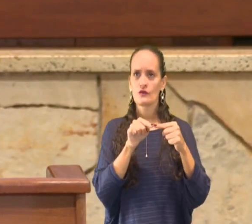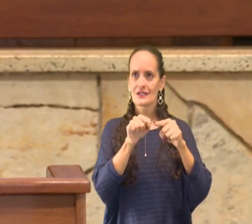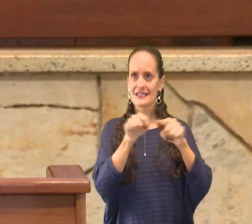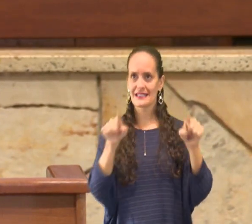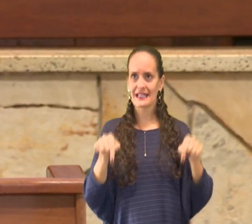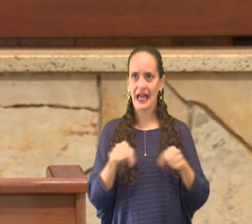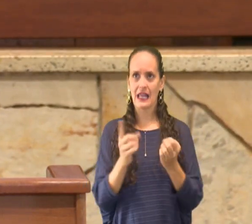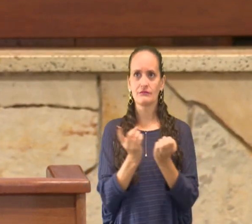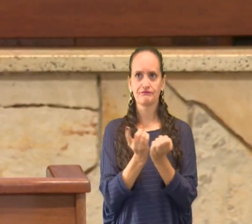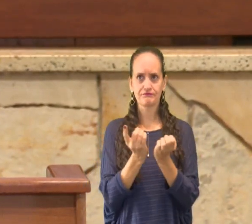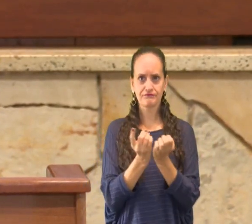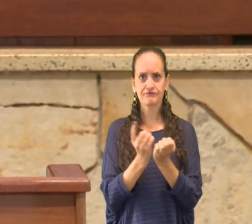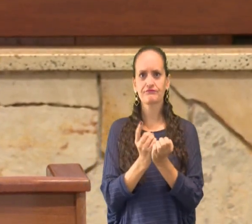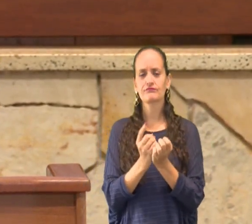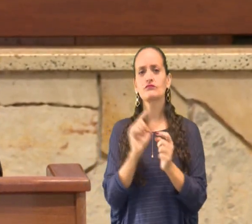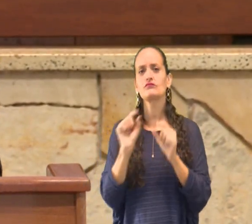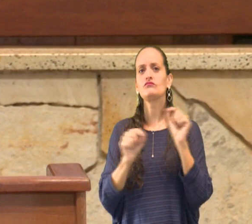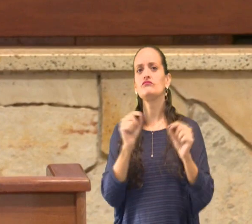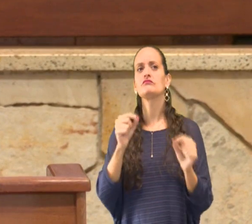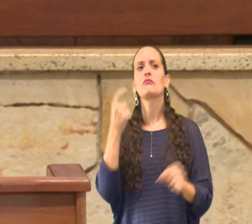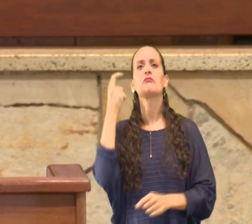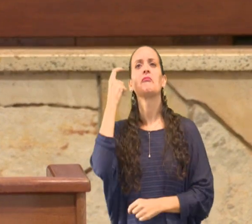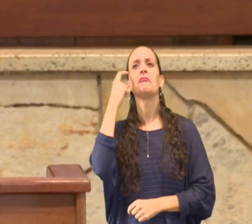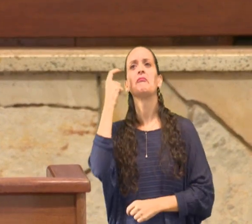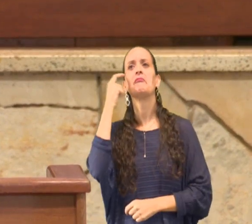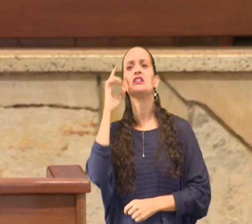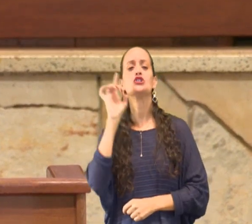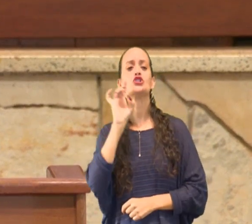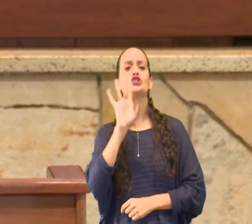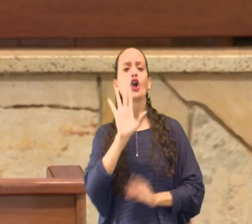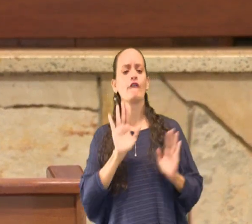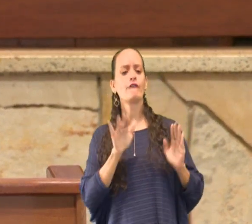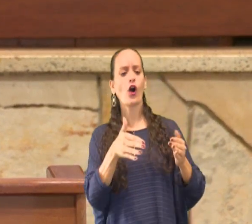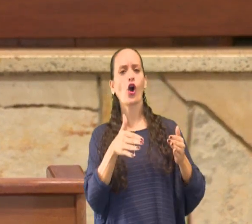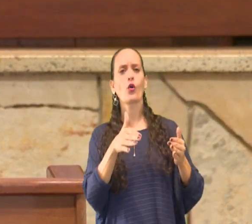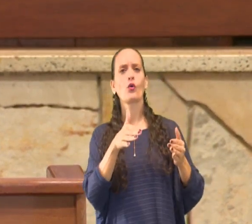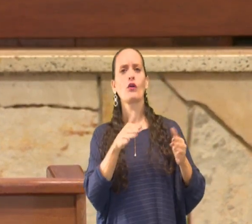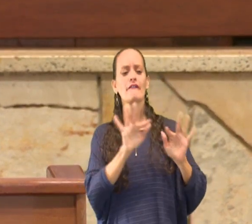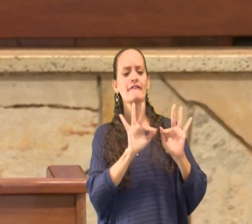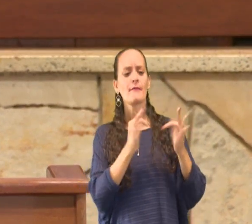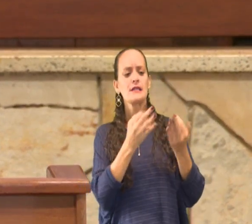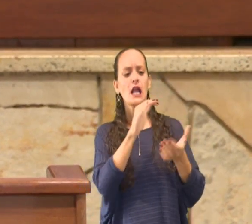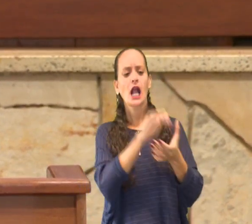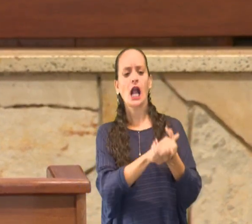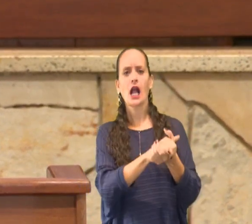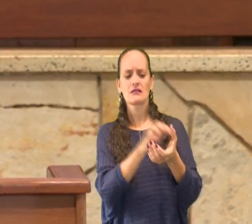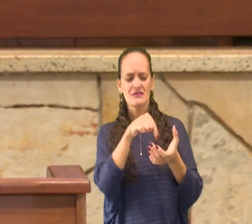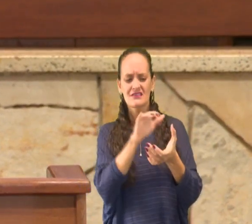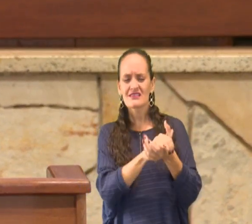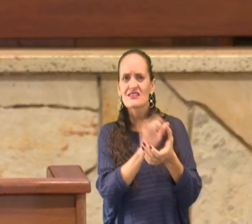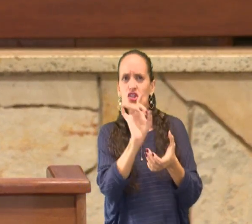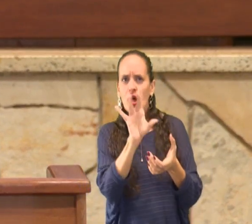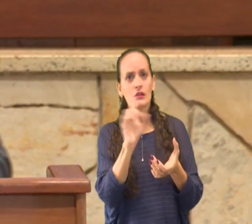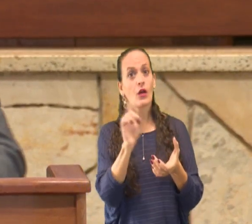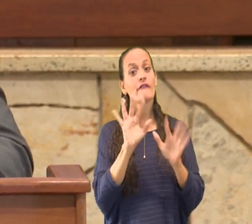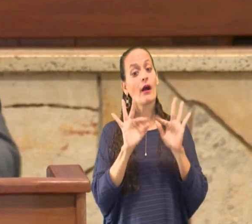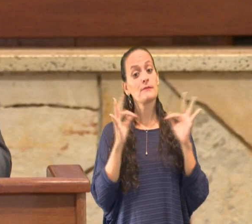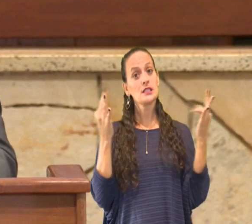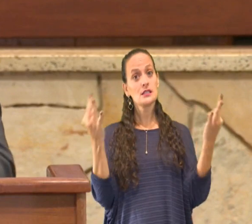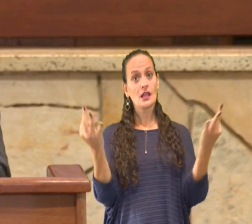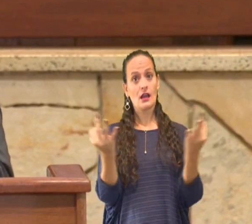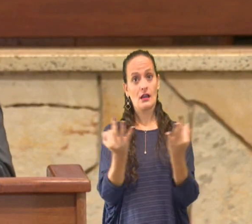é desmistificar a ideia de que a classe é apenas para casais, é uma classe para família. E nós temos